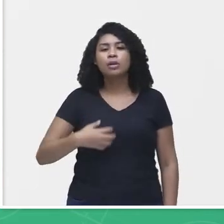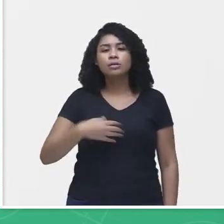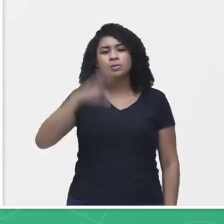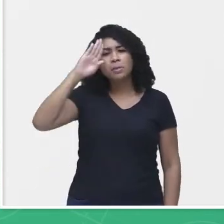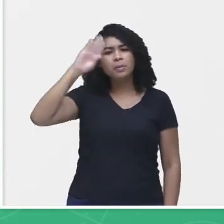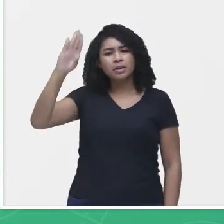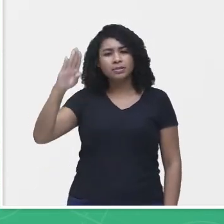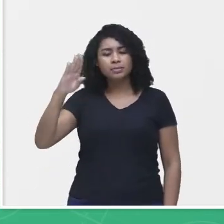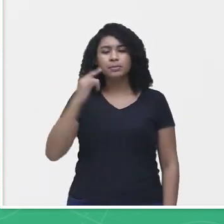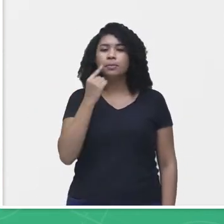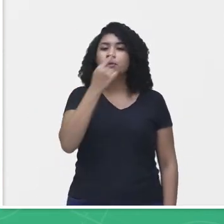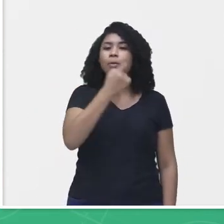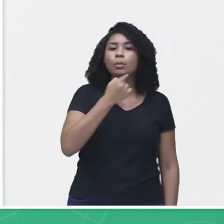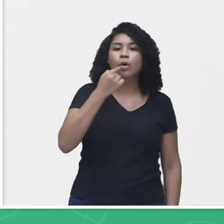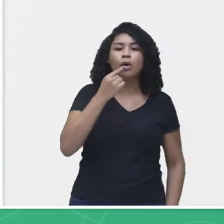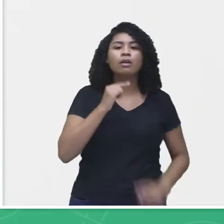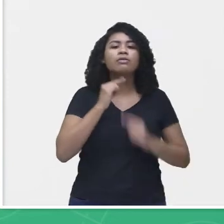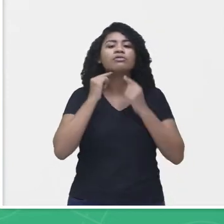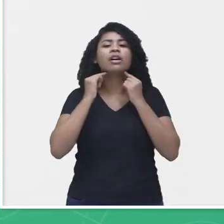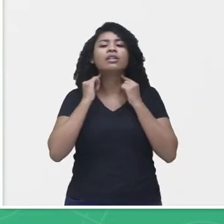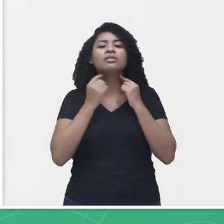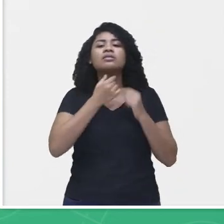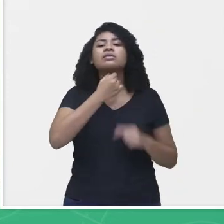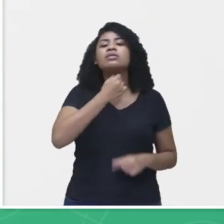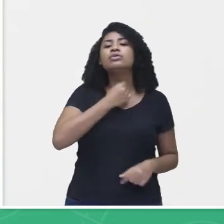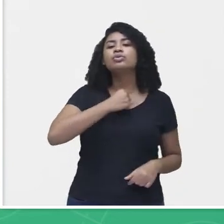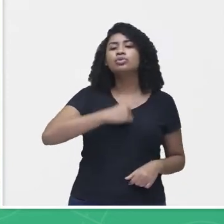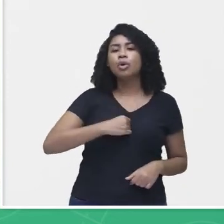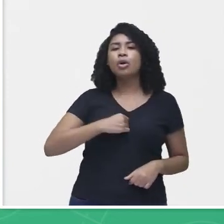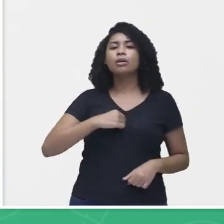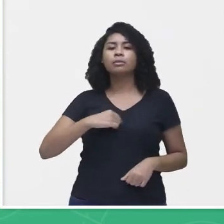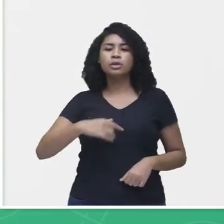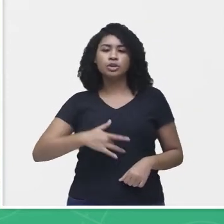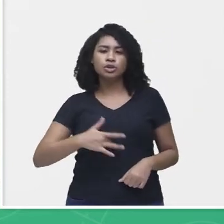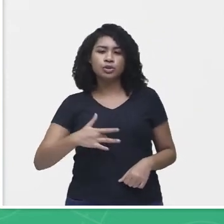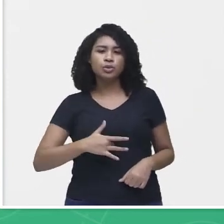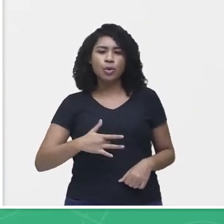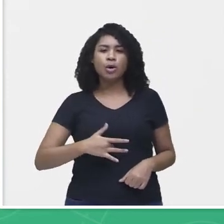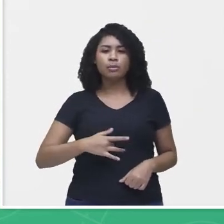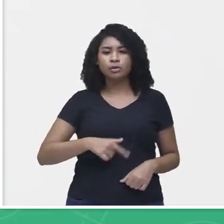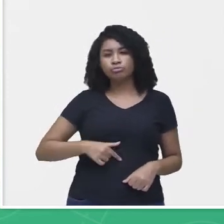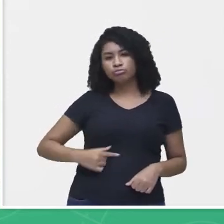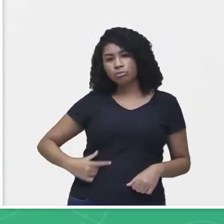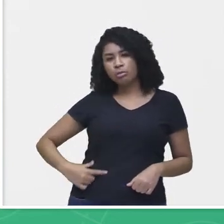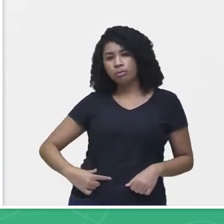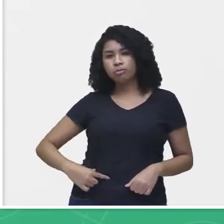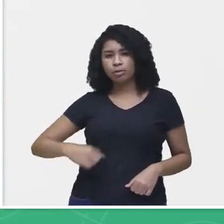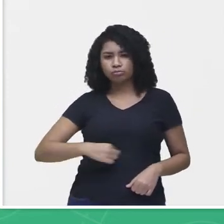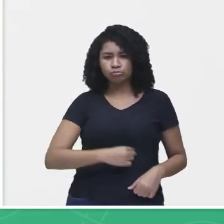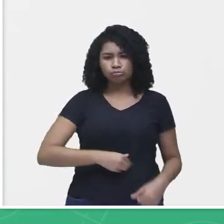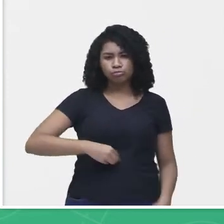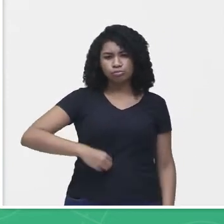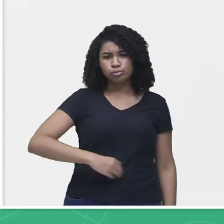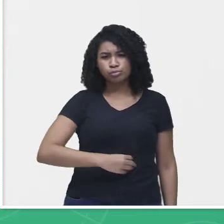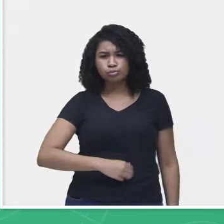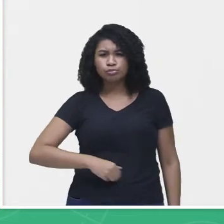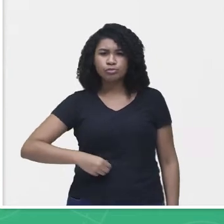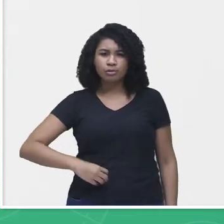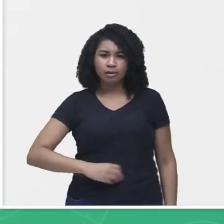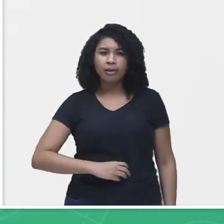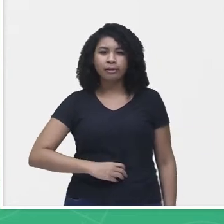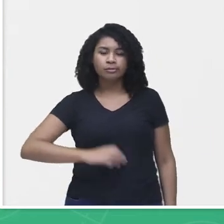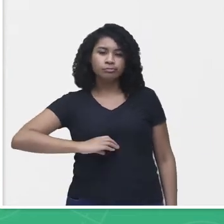boca, faringe, esôfago, estômago, intestino delgado, intestino grosso, por onde passa a comida,